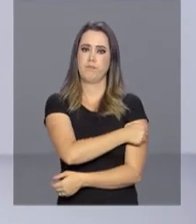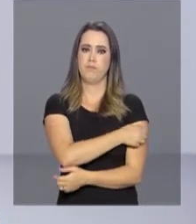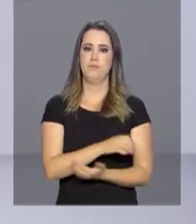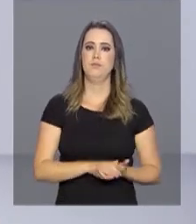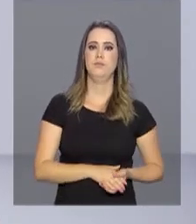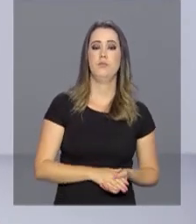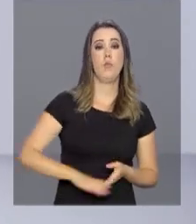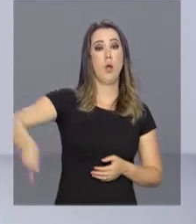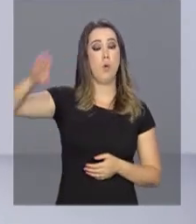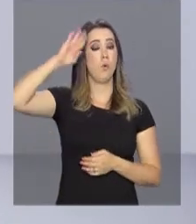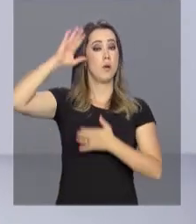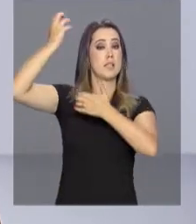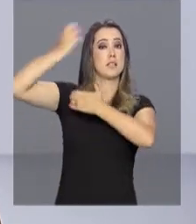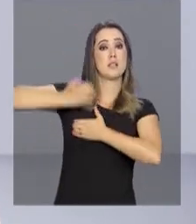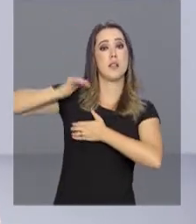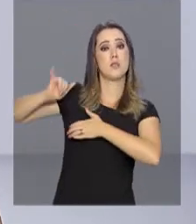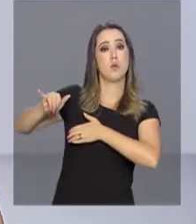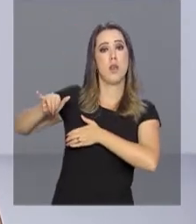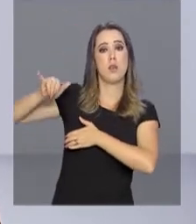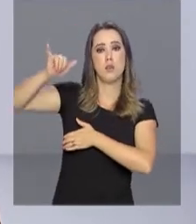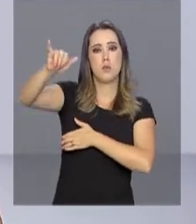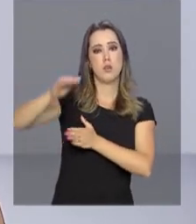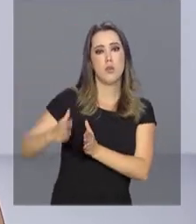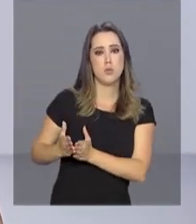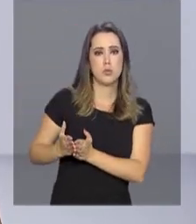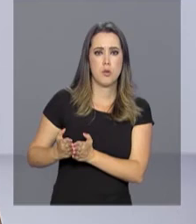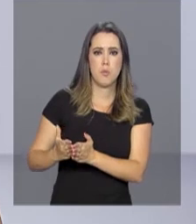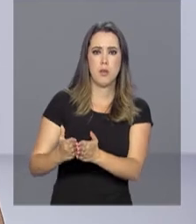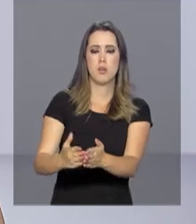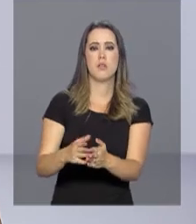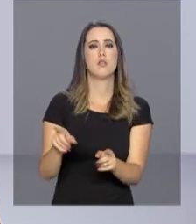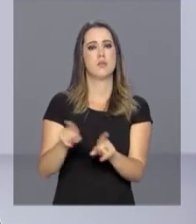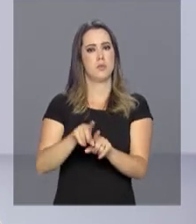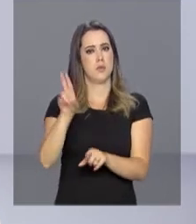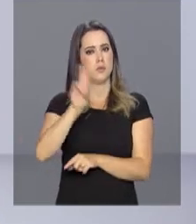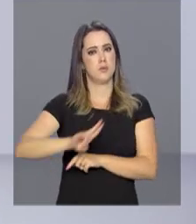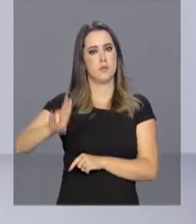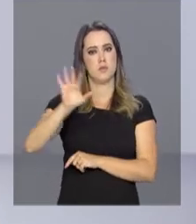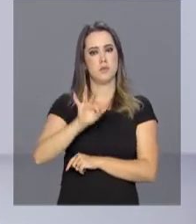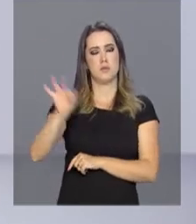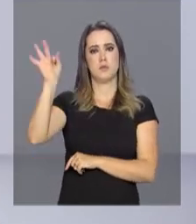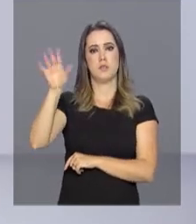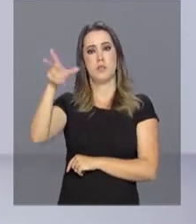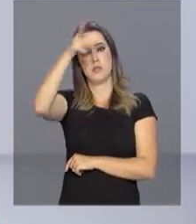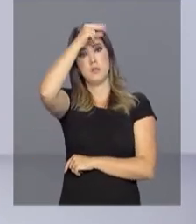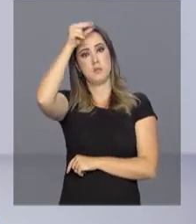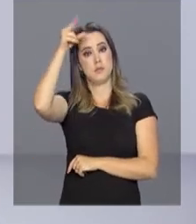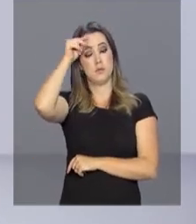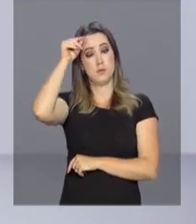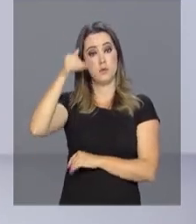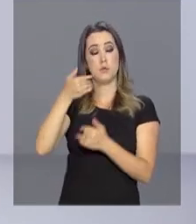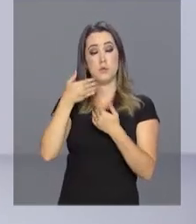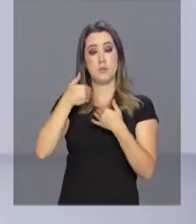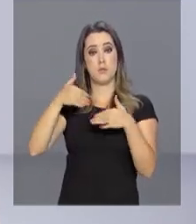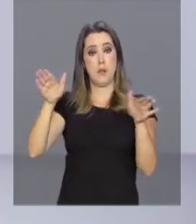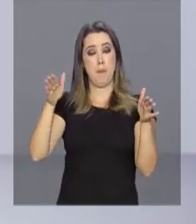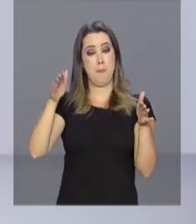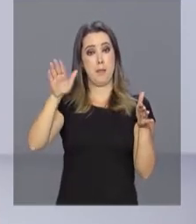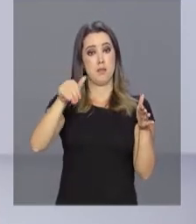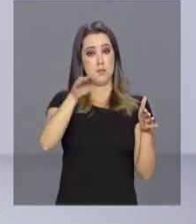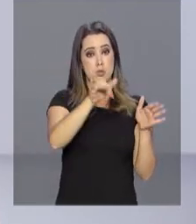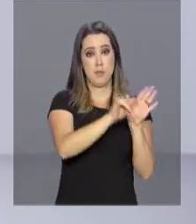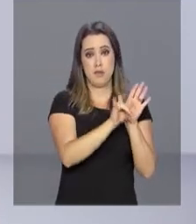Exército, Aeronáutica e Marinha, além de universidades federais e prefeituras, estão com chamadas públicas abertas para a compra